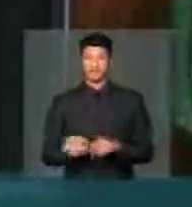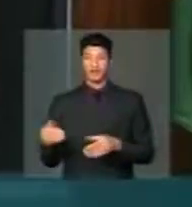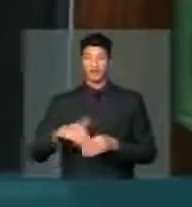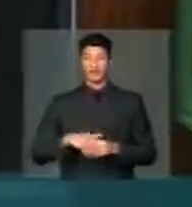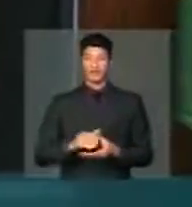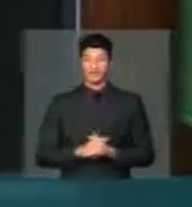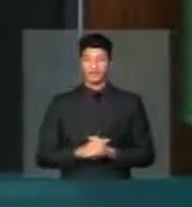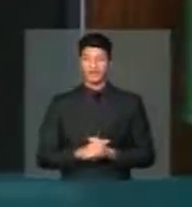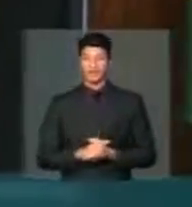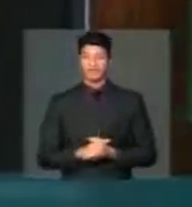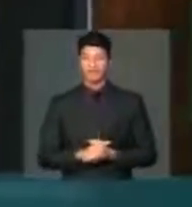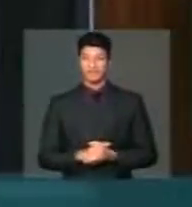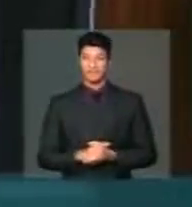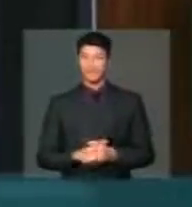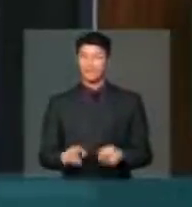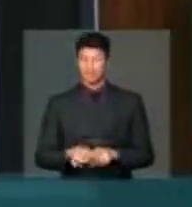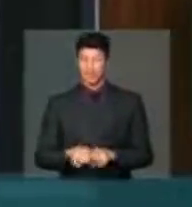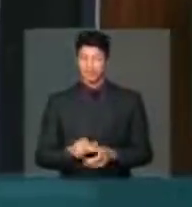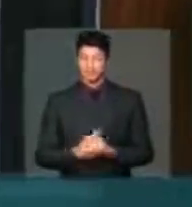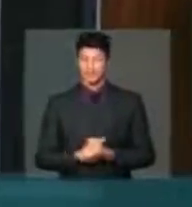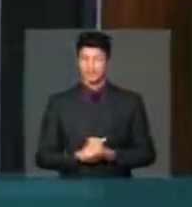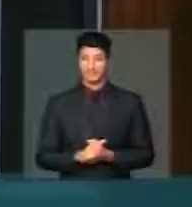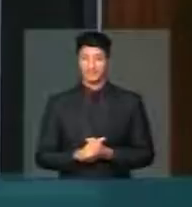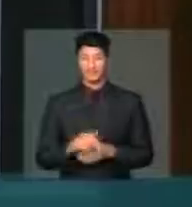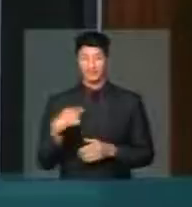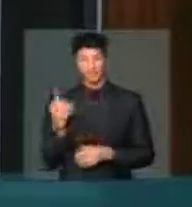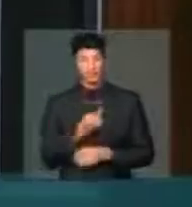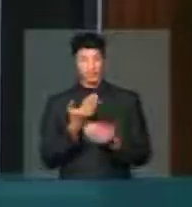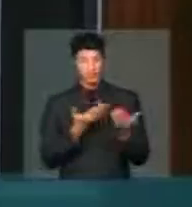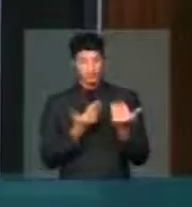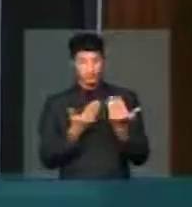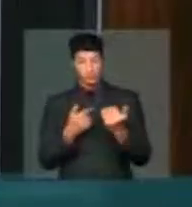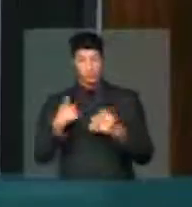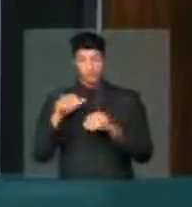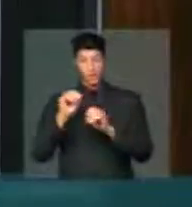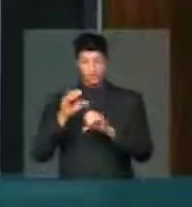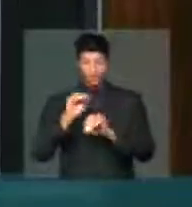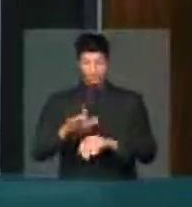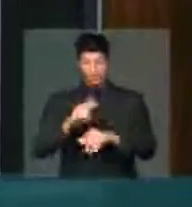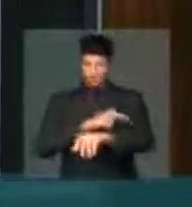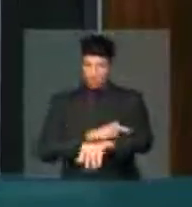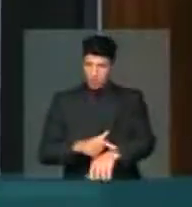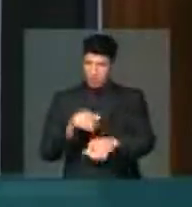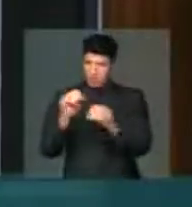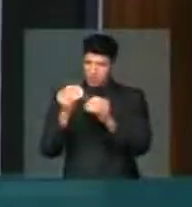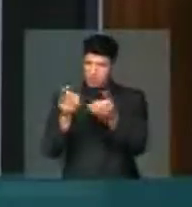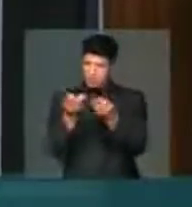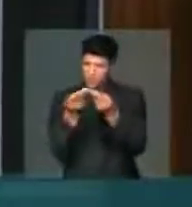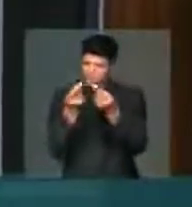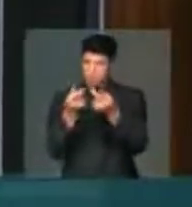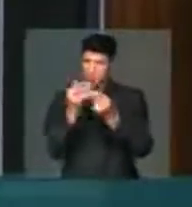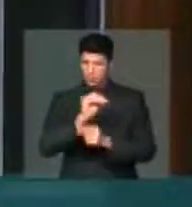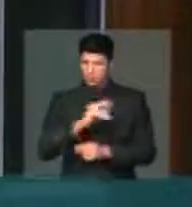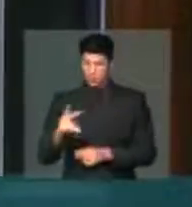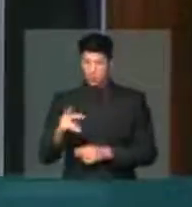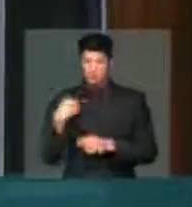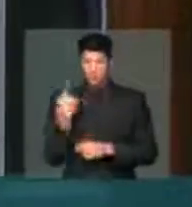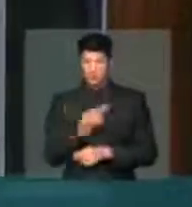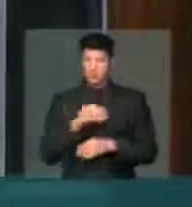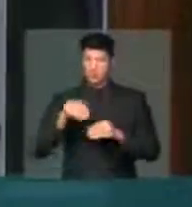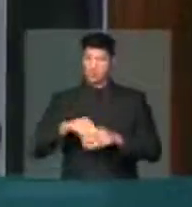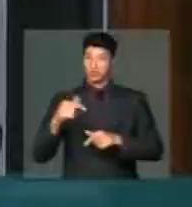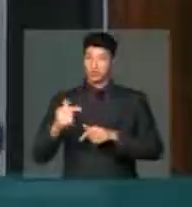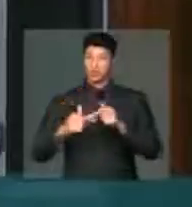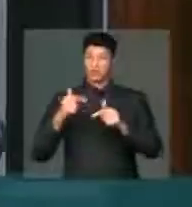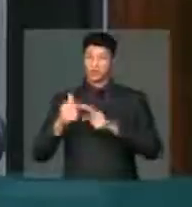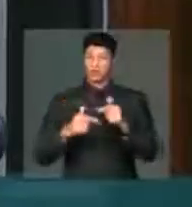para a educação pública que não oferece aos nossos jovens educação de qualidade e oportunidade para estar no mercado de